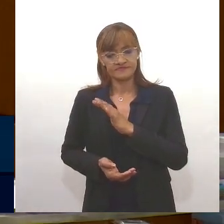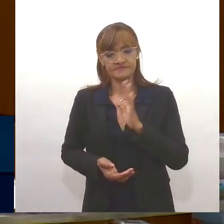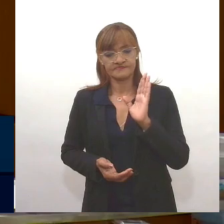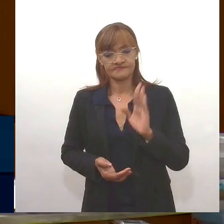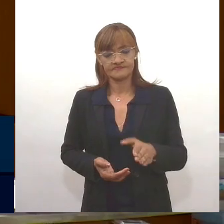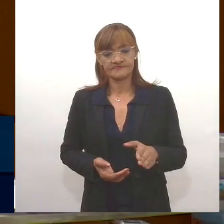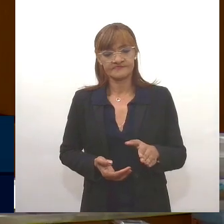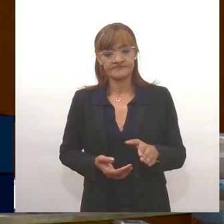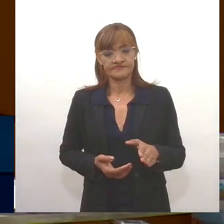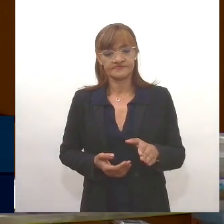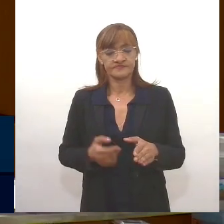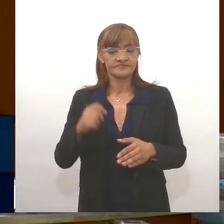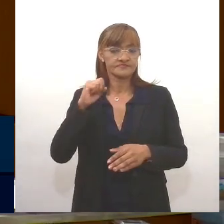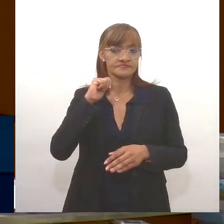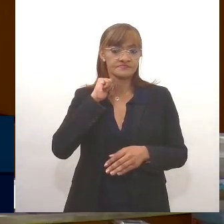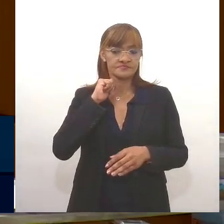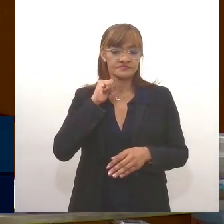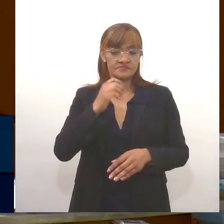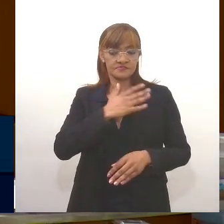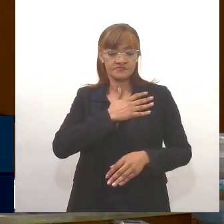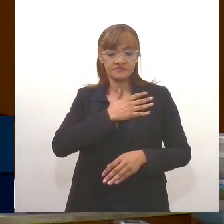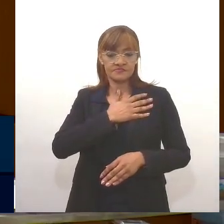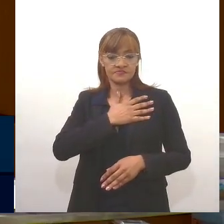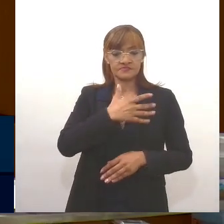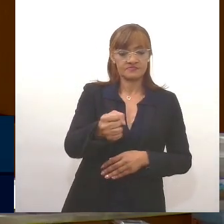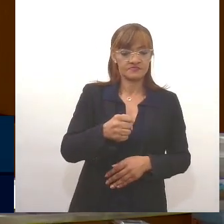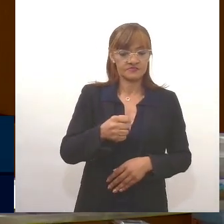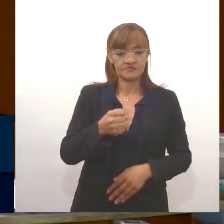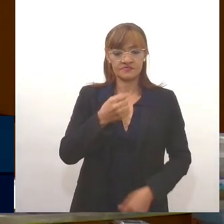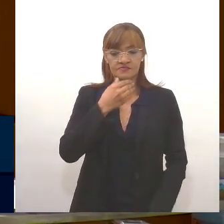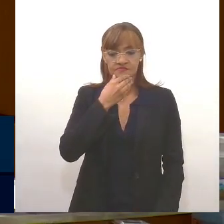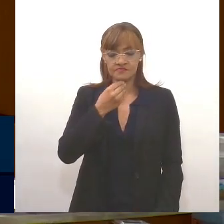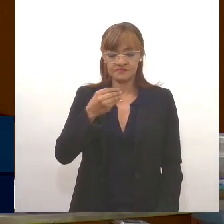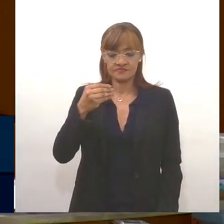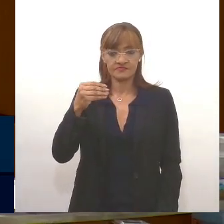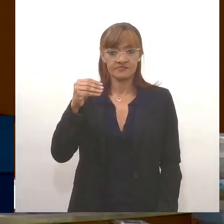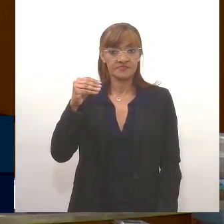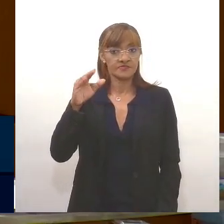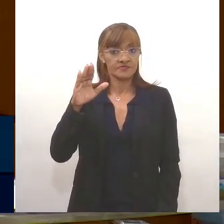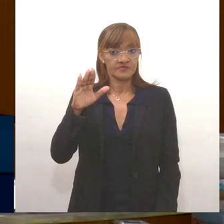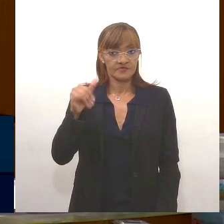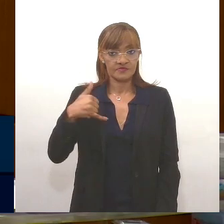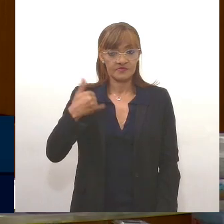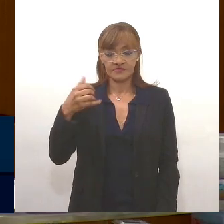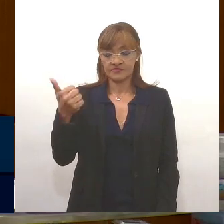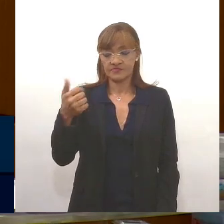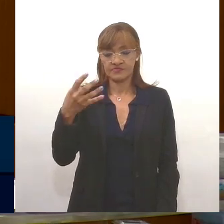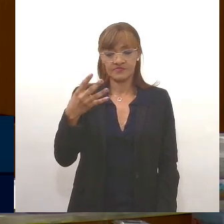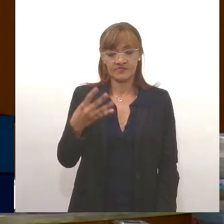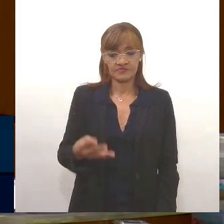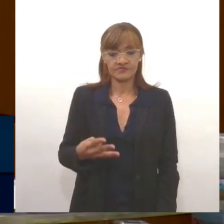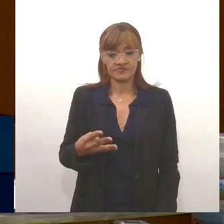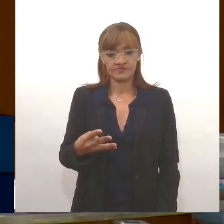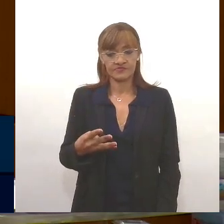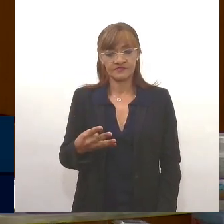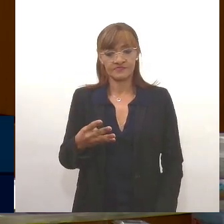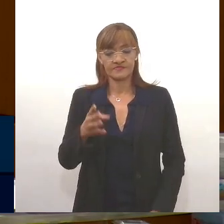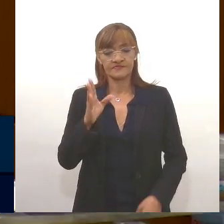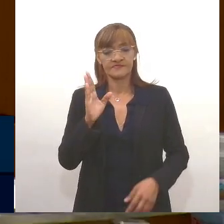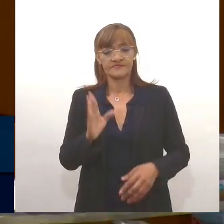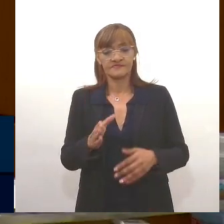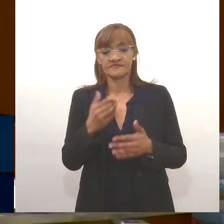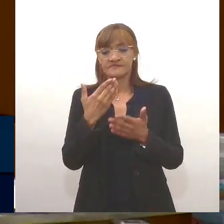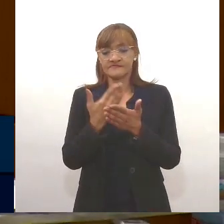menino Pedro que tinha apenas 14 anos era bista de um grande colégio